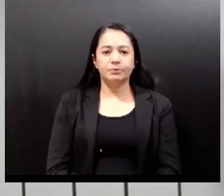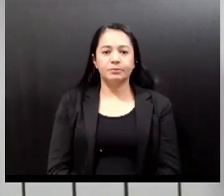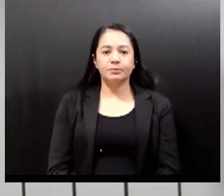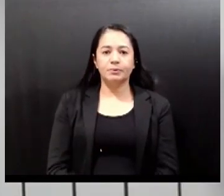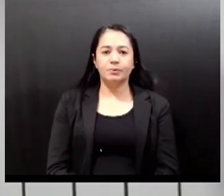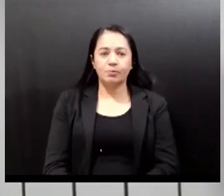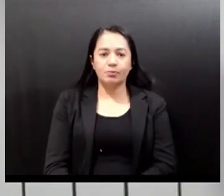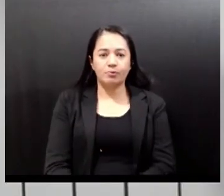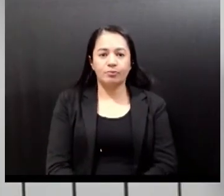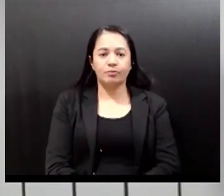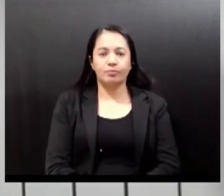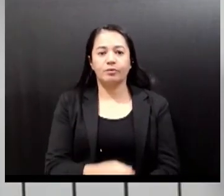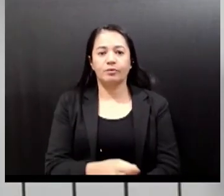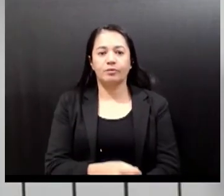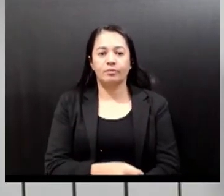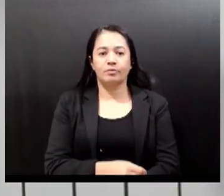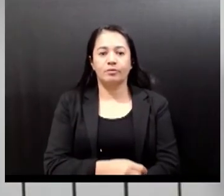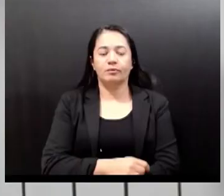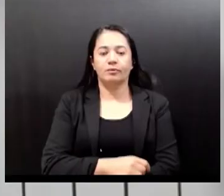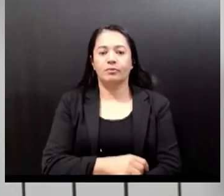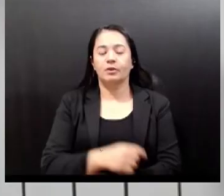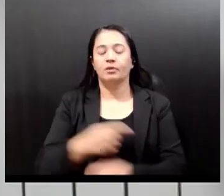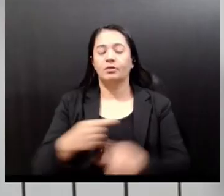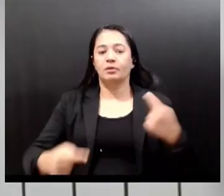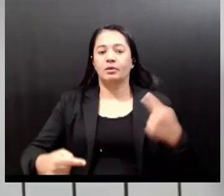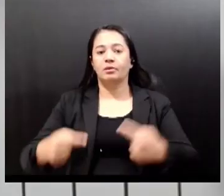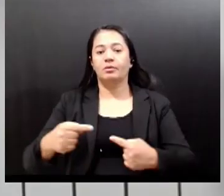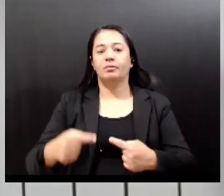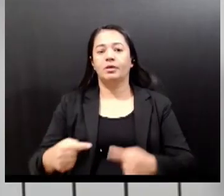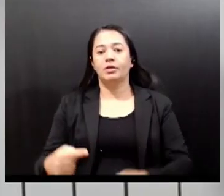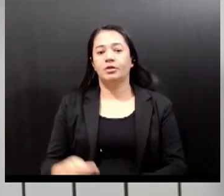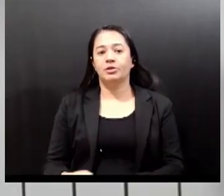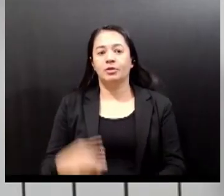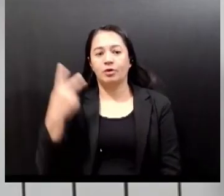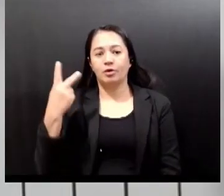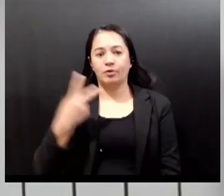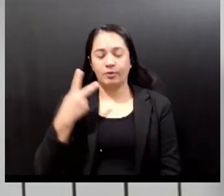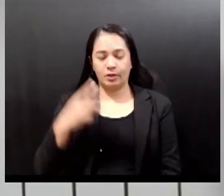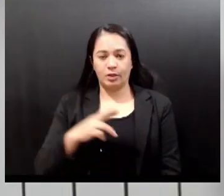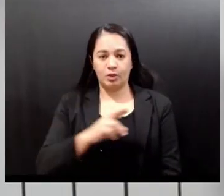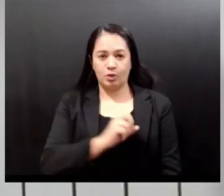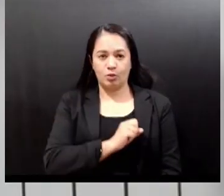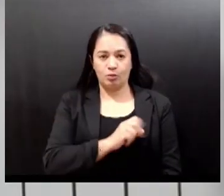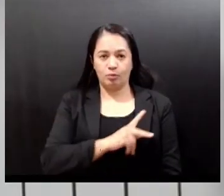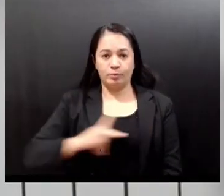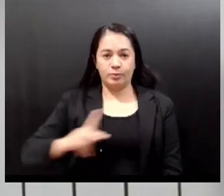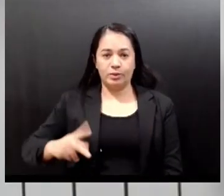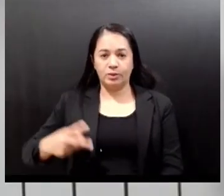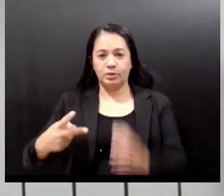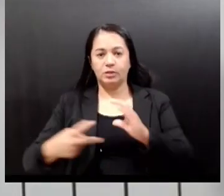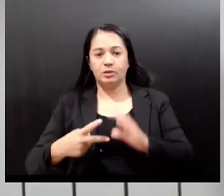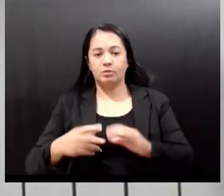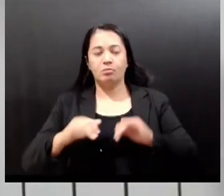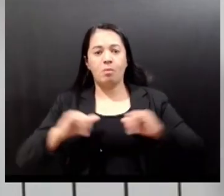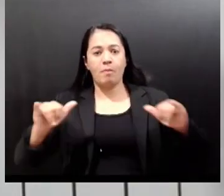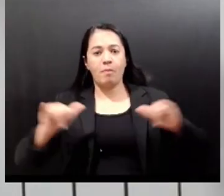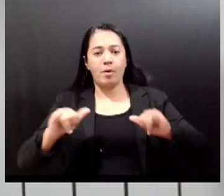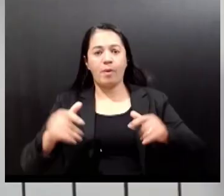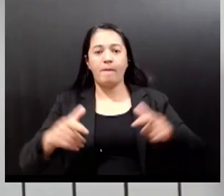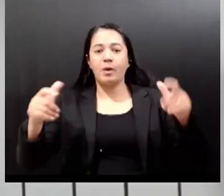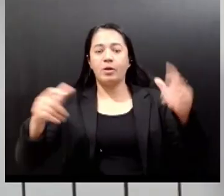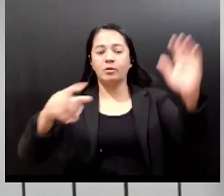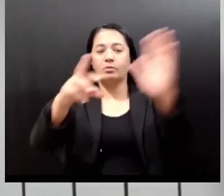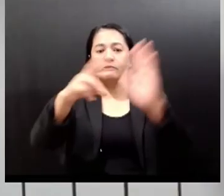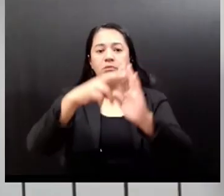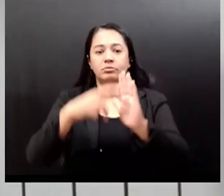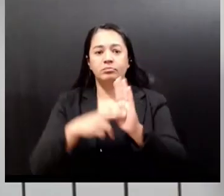Debate promovido pelo presidente da Câmara, o vereador Luiz Rossini, discute maior divulgação das regras para a utilização